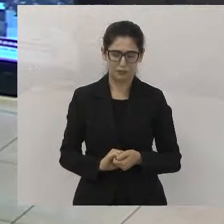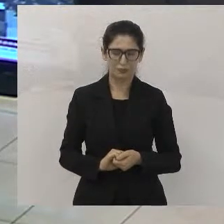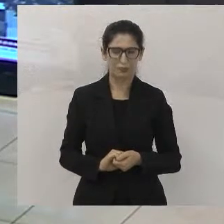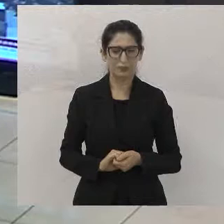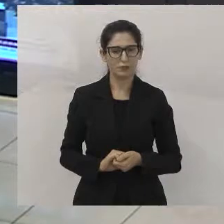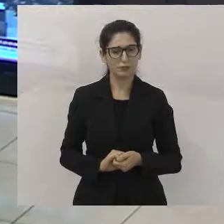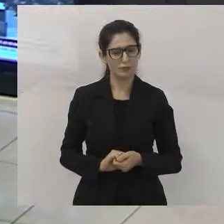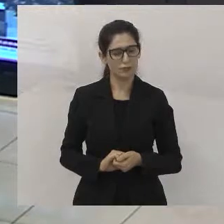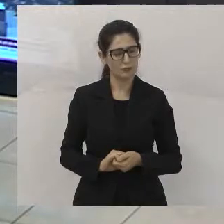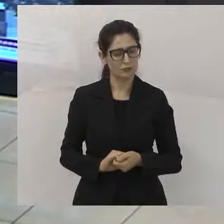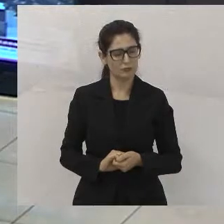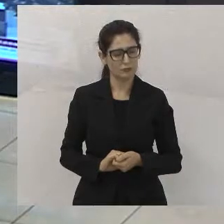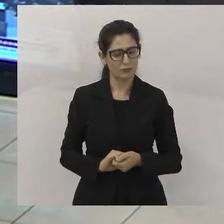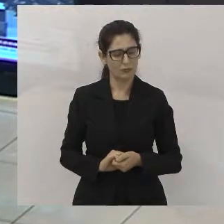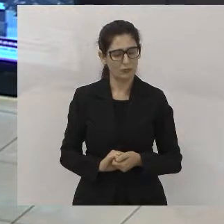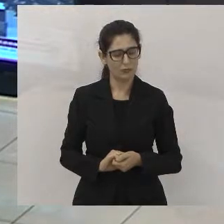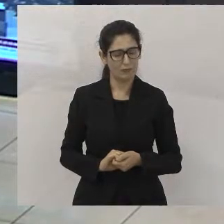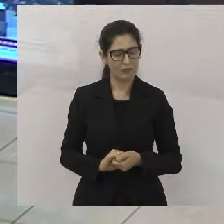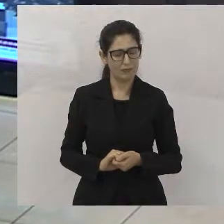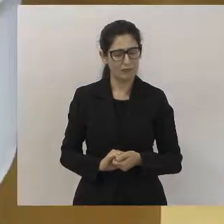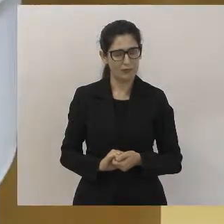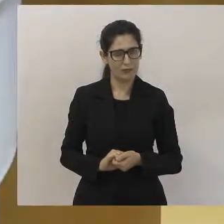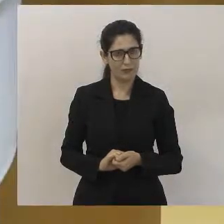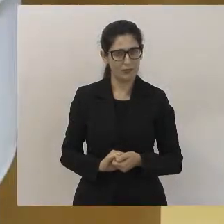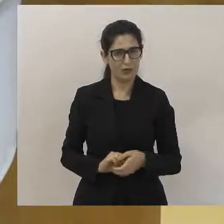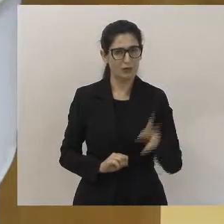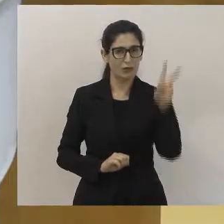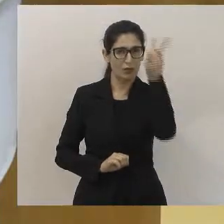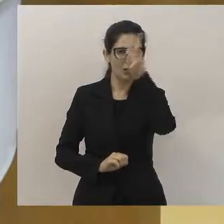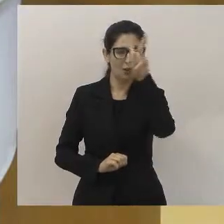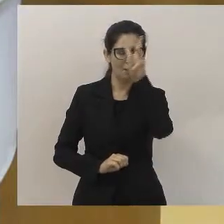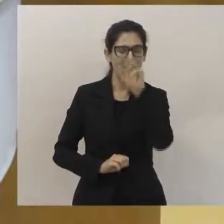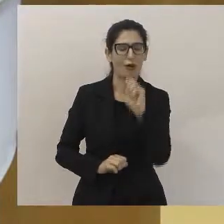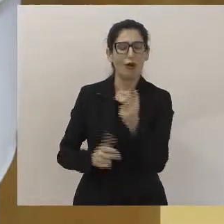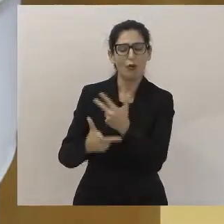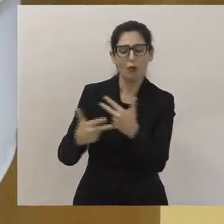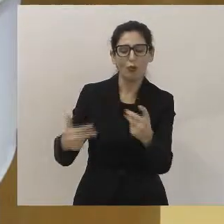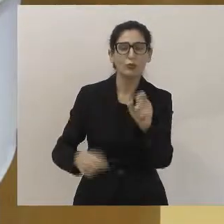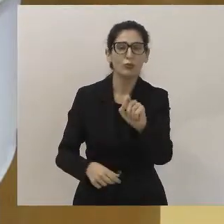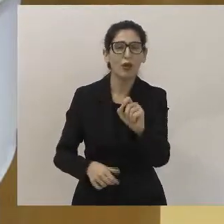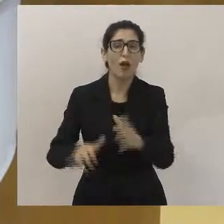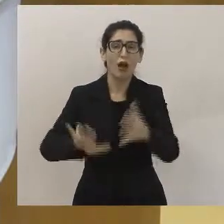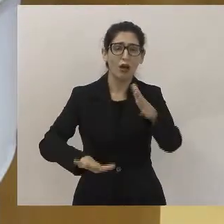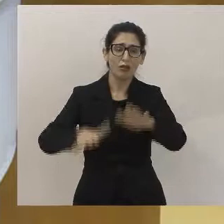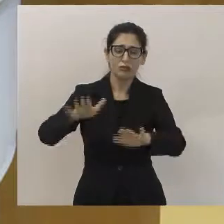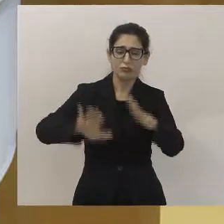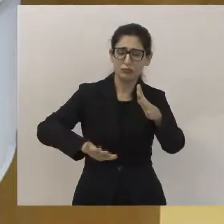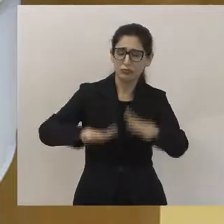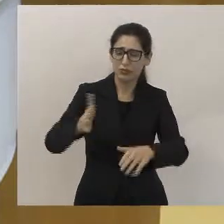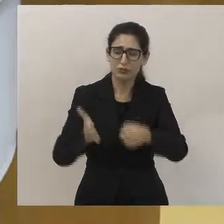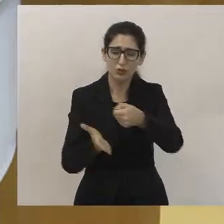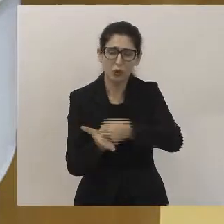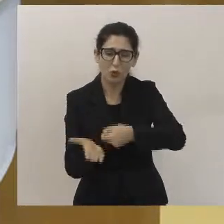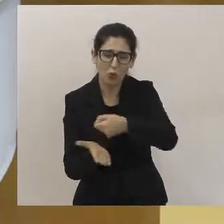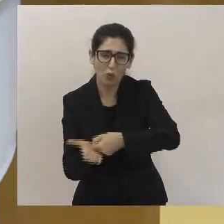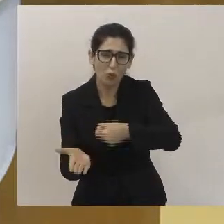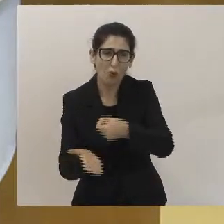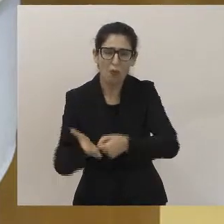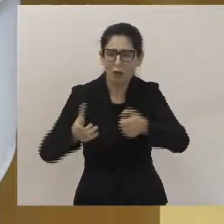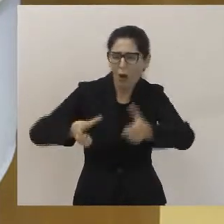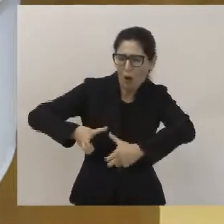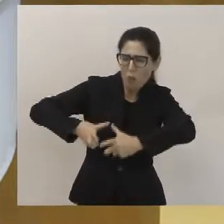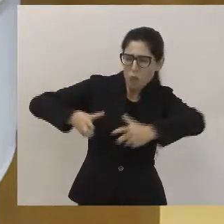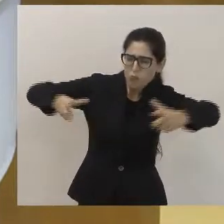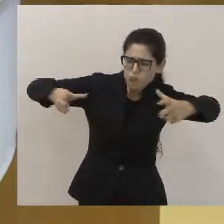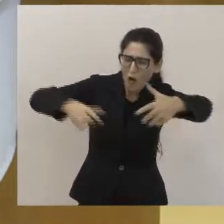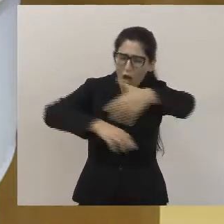mas quero aqui lembrar que algumas coisas muitas vezes a gente obra uma ampliação de uma avenida uma